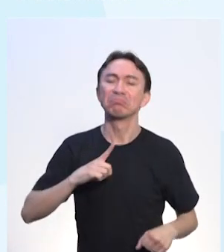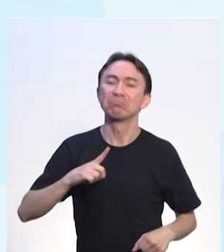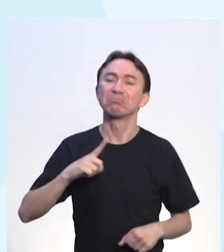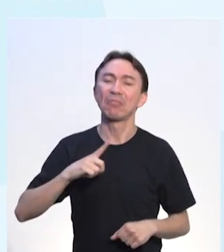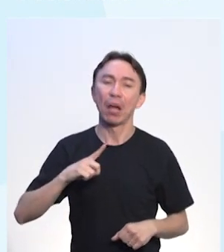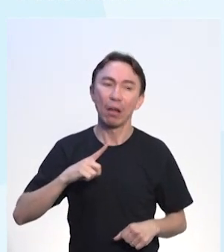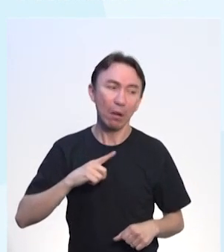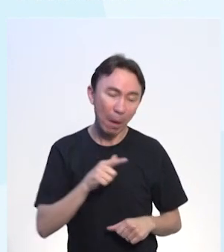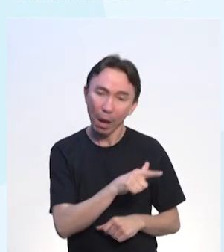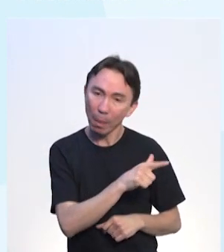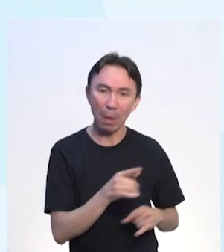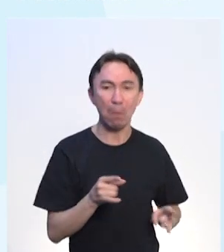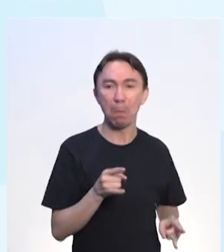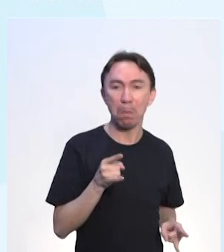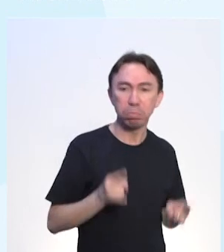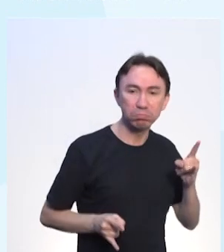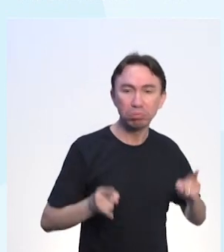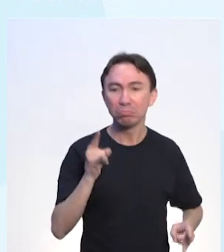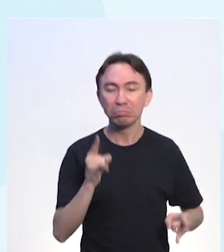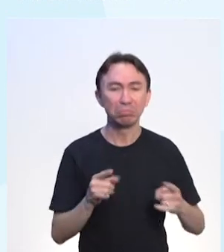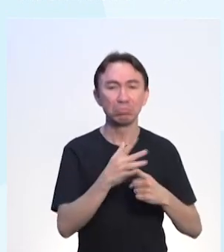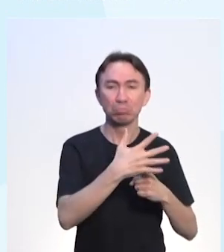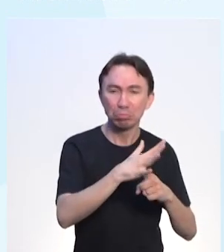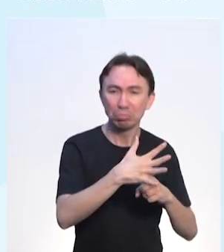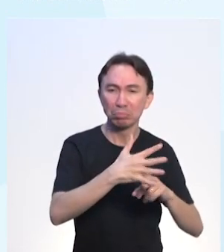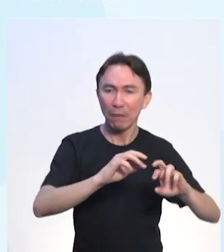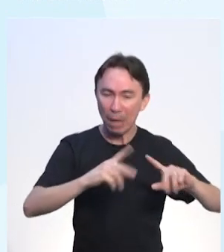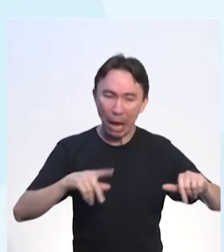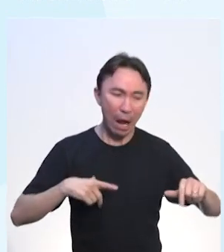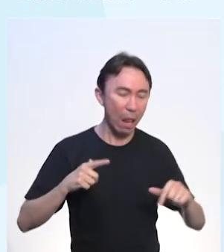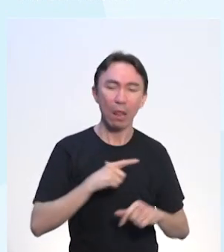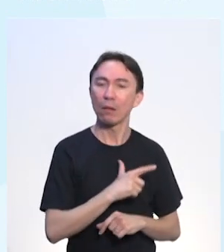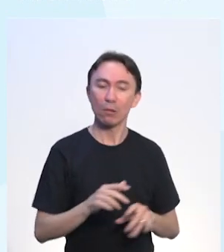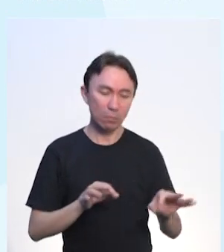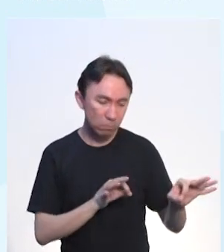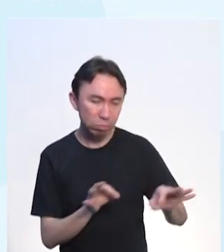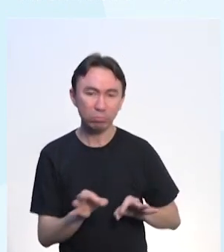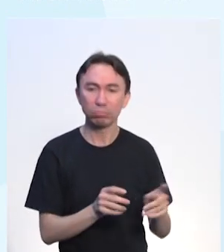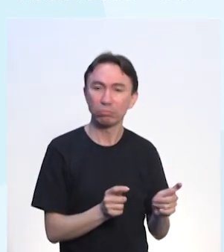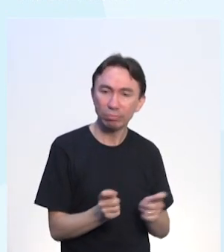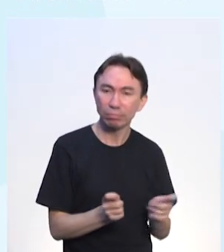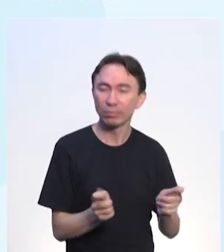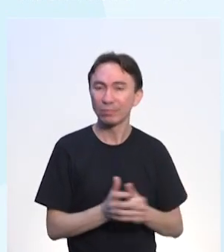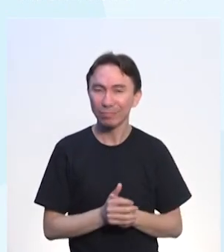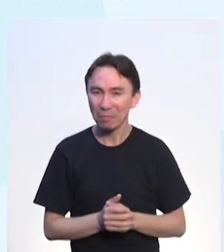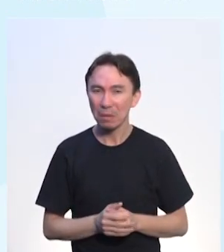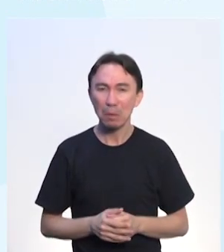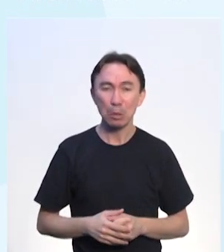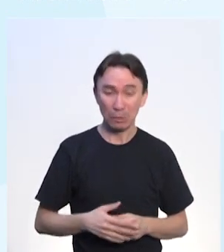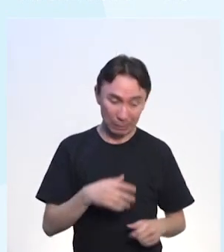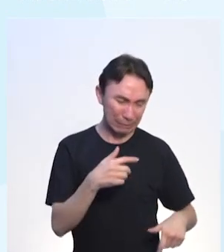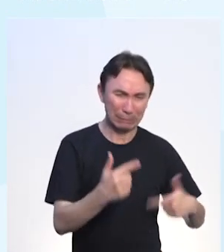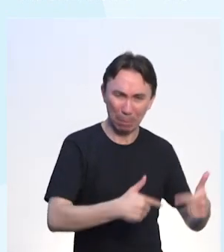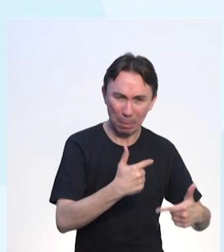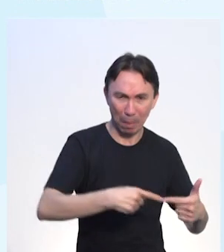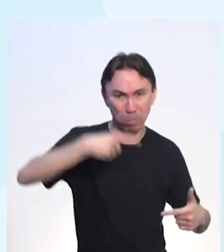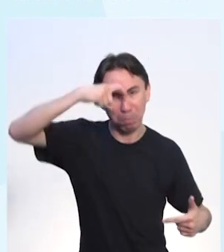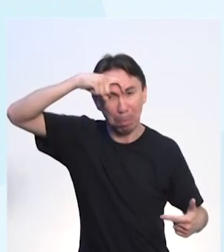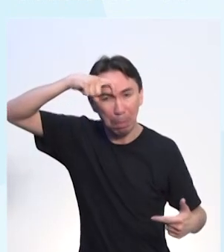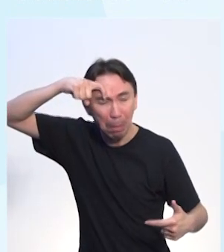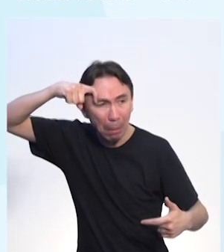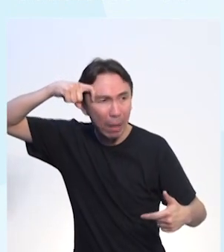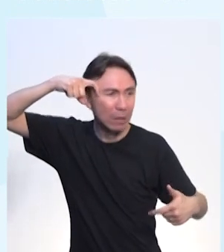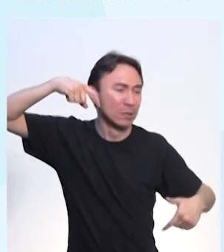funcionamento. Então, existe ali uma redução de vagas em trabalhos braçais, né, entre aspas, e